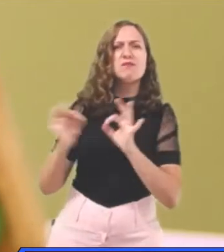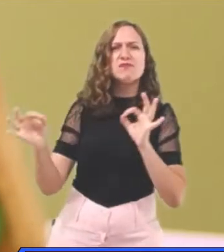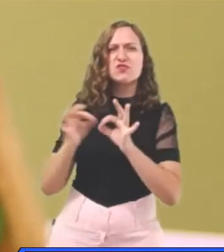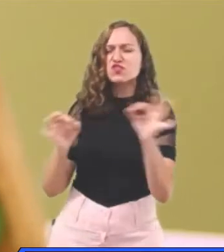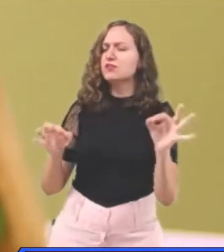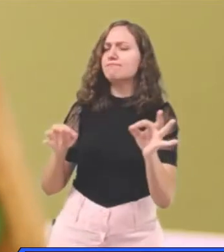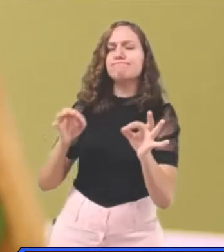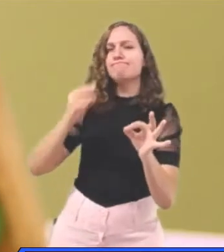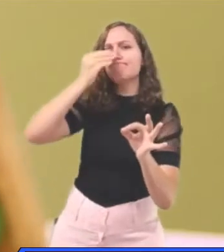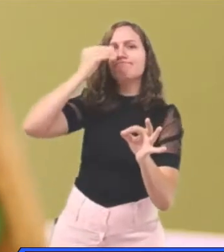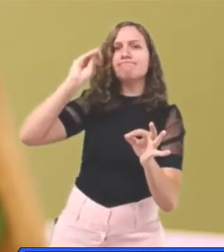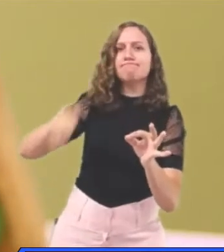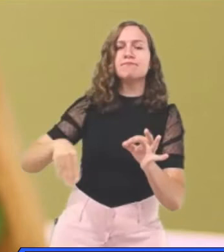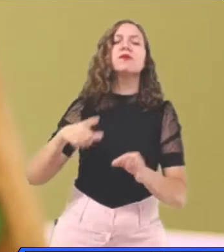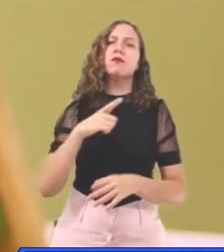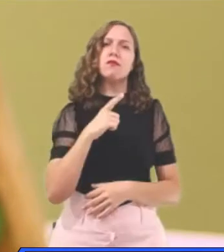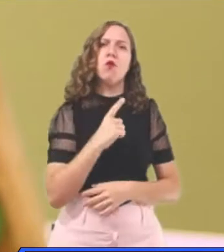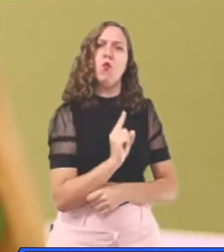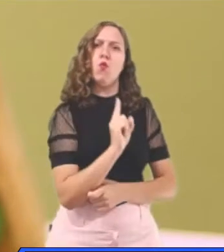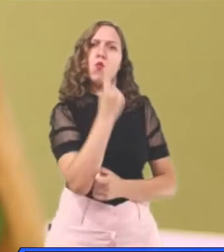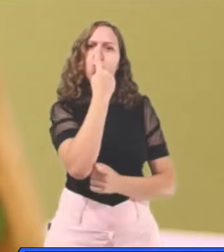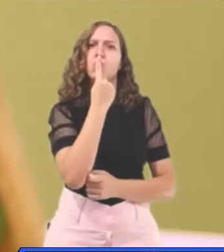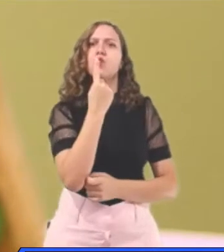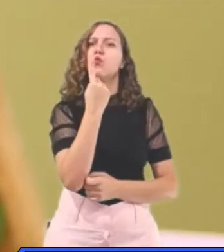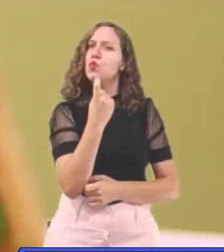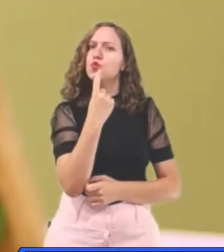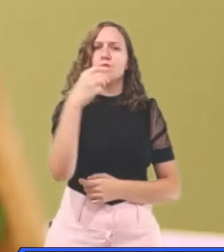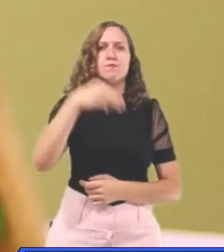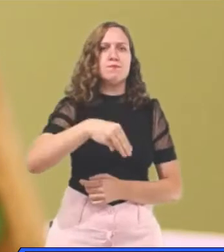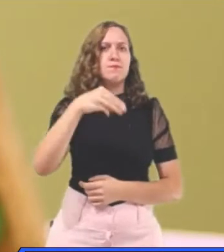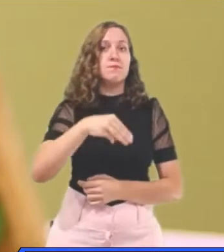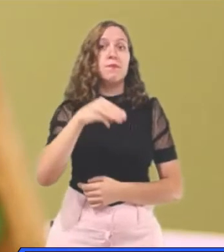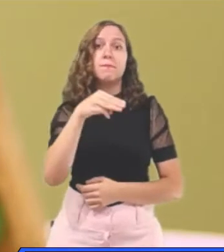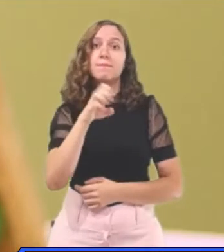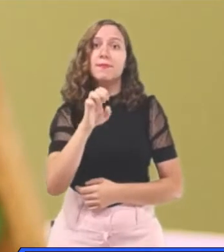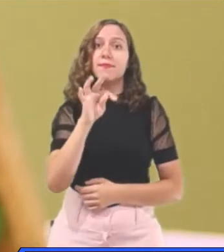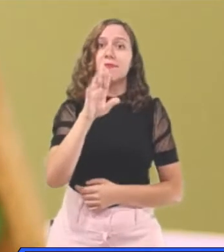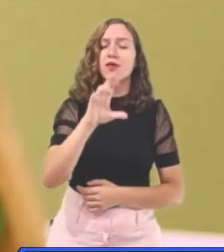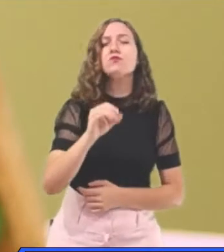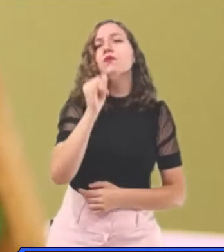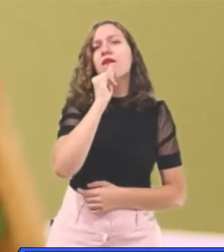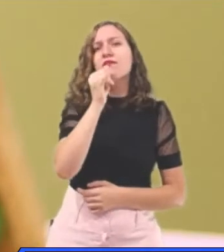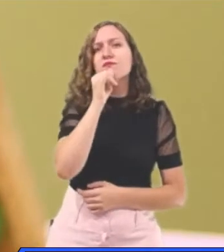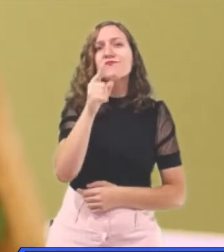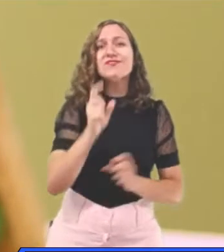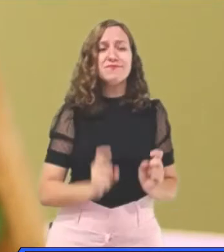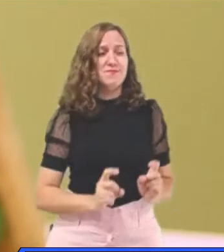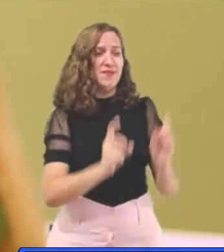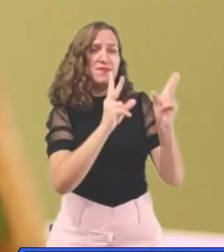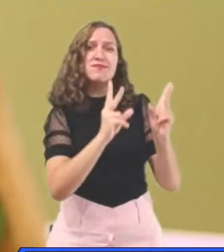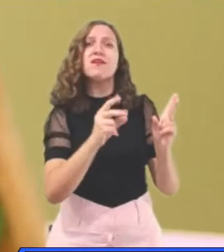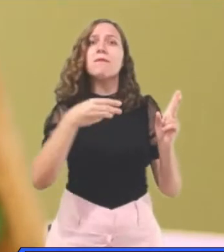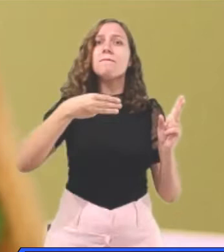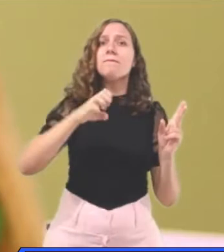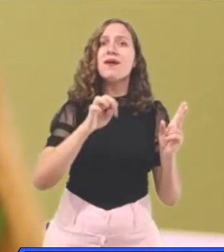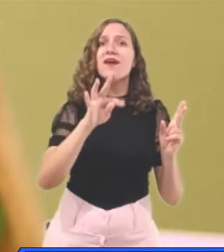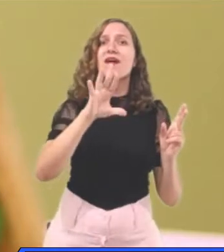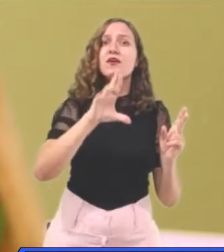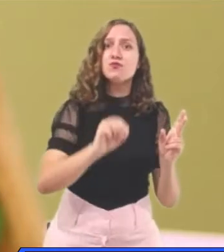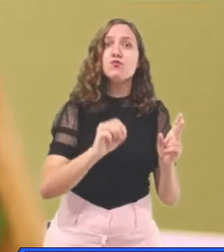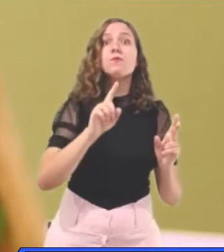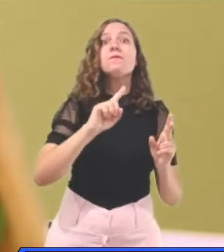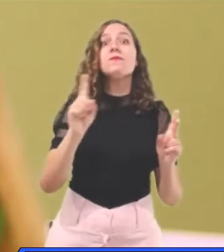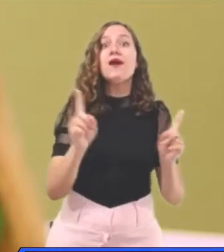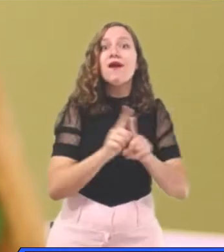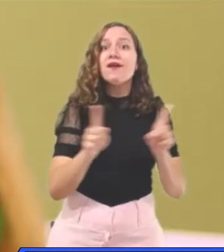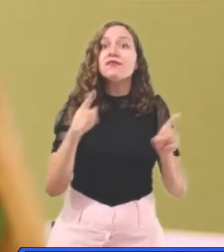só que desorganização que seria você vender 1 metro de tecidos medindo pelo tamanho do